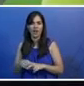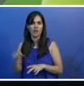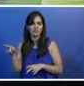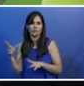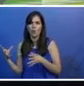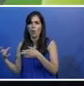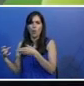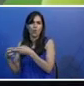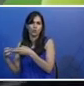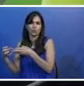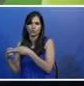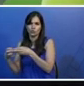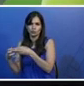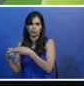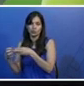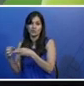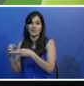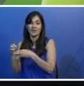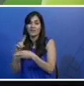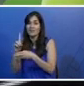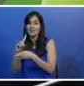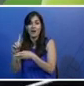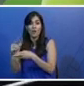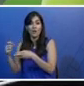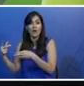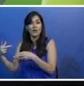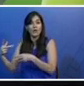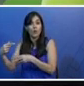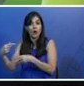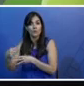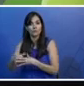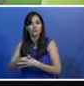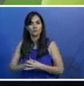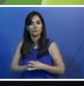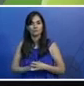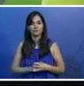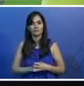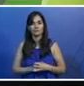operações com termos algébricos.